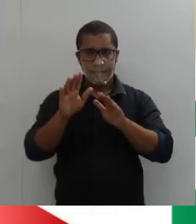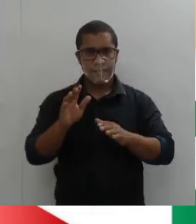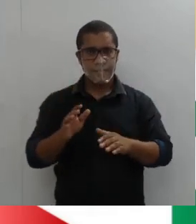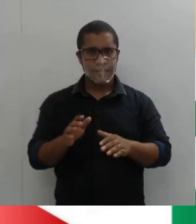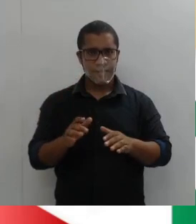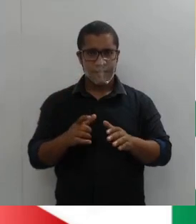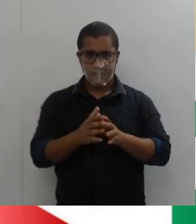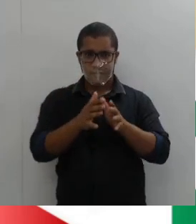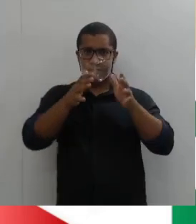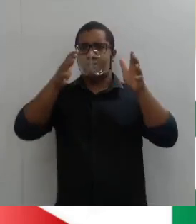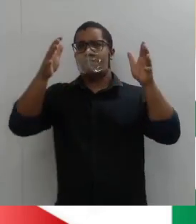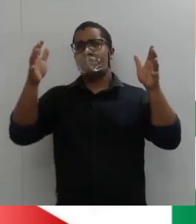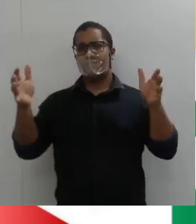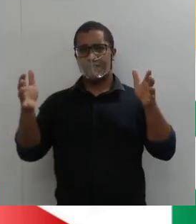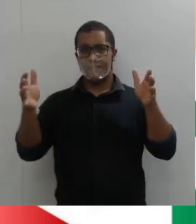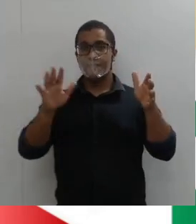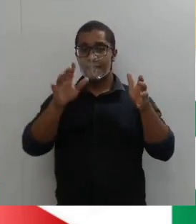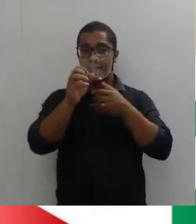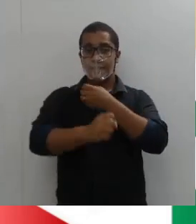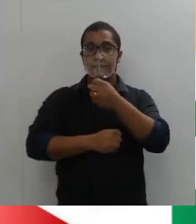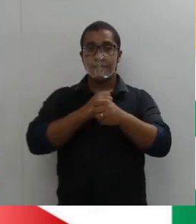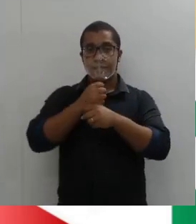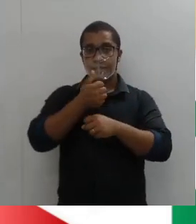muito grande e apenas em